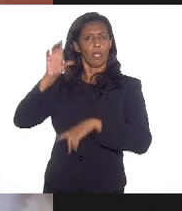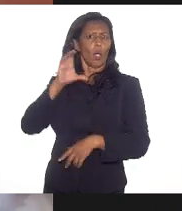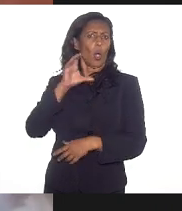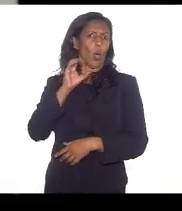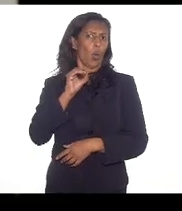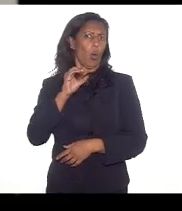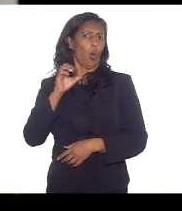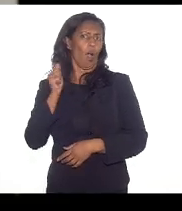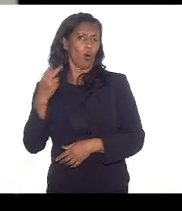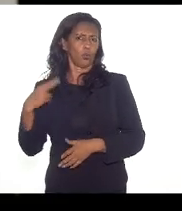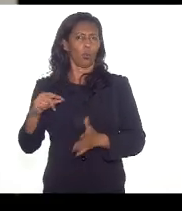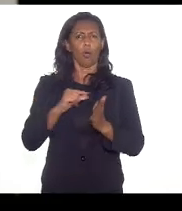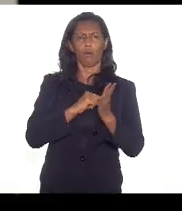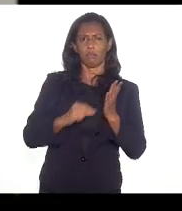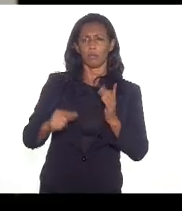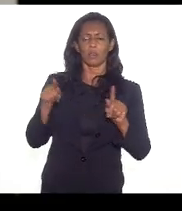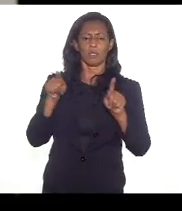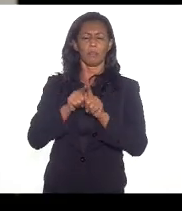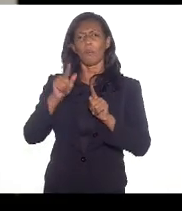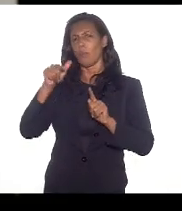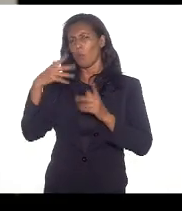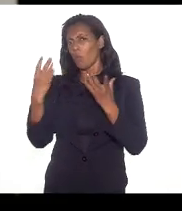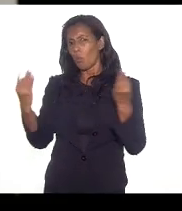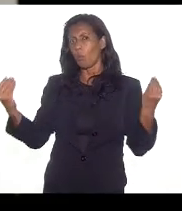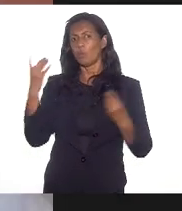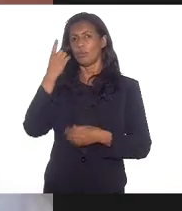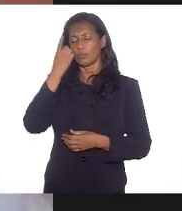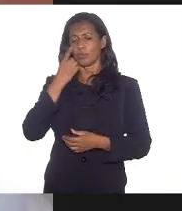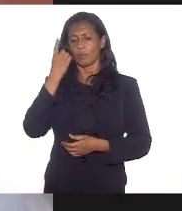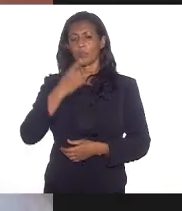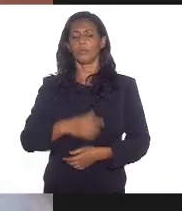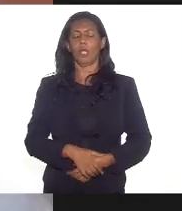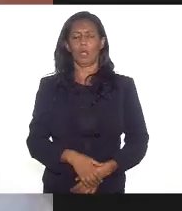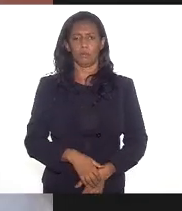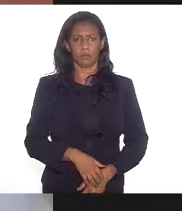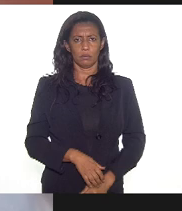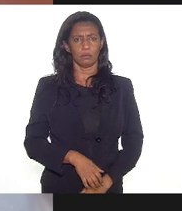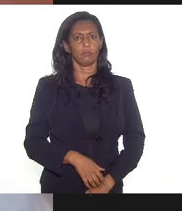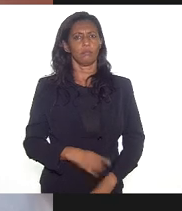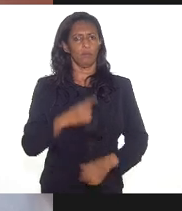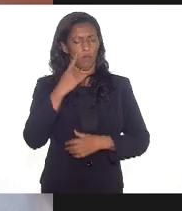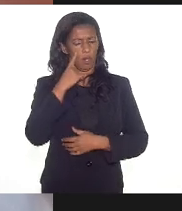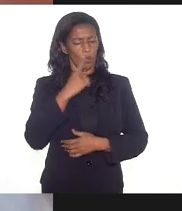Vamos pegar Fábio Silva também, muitos deputados. Também. Vamos pegar as